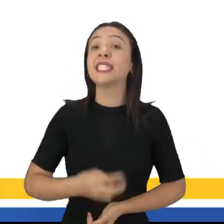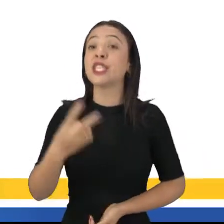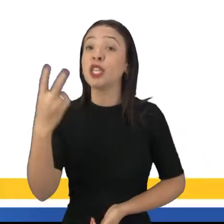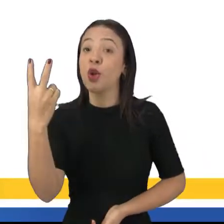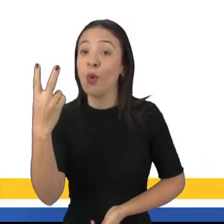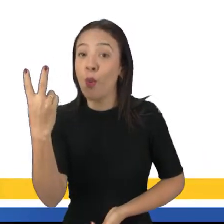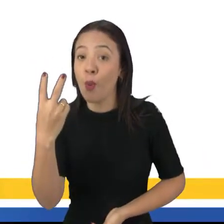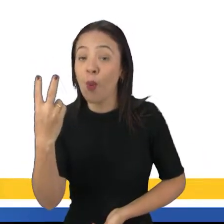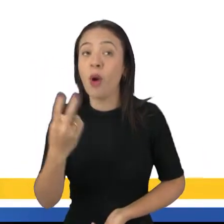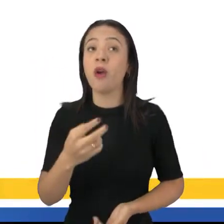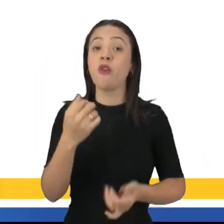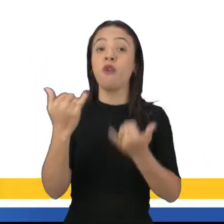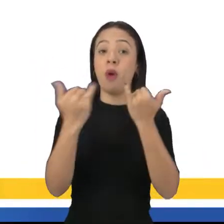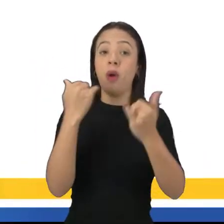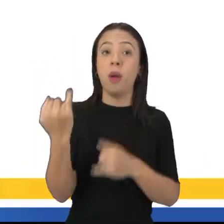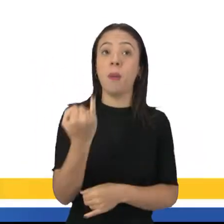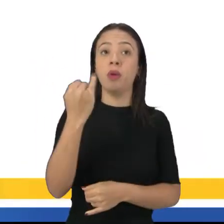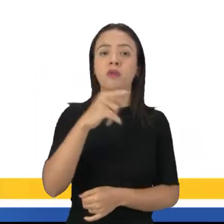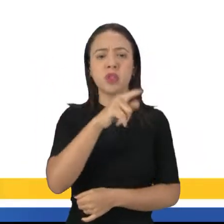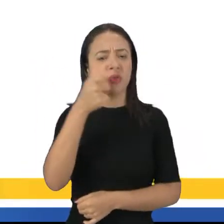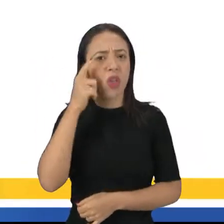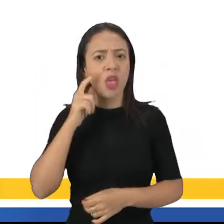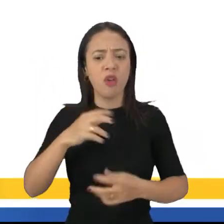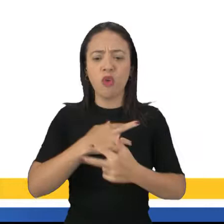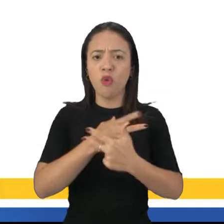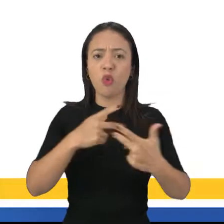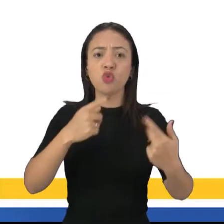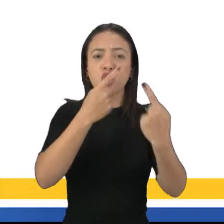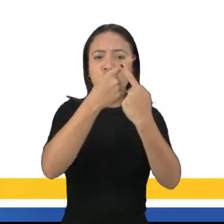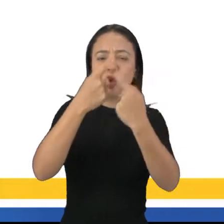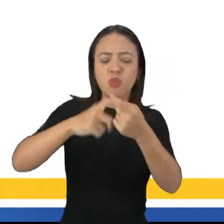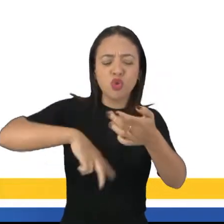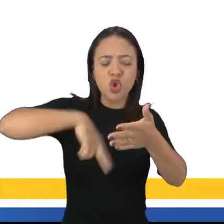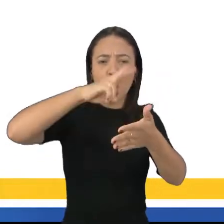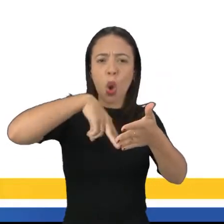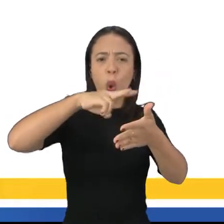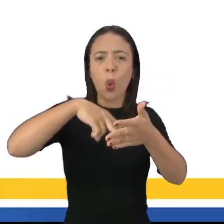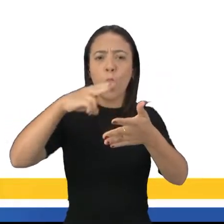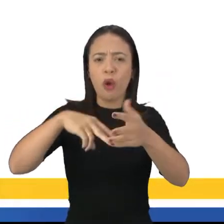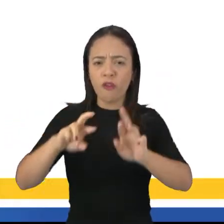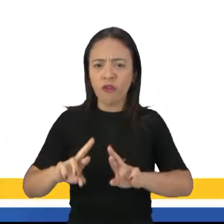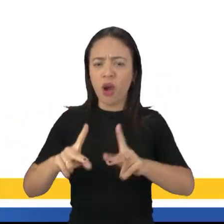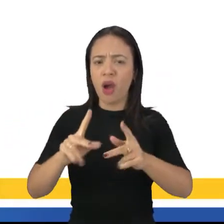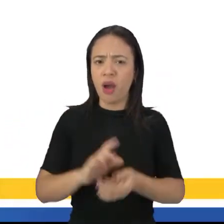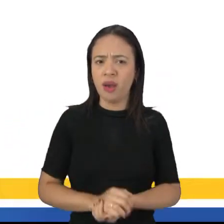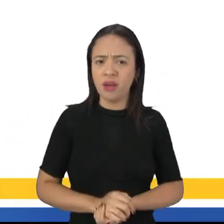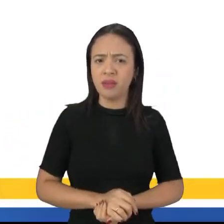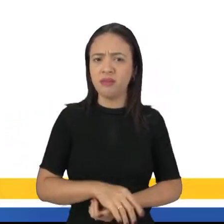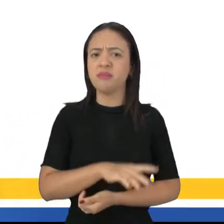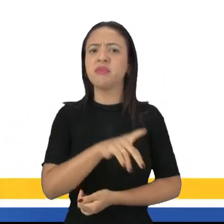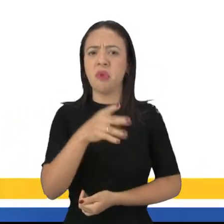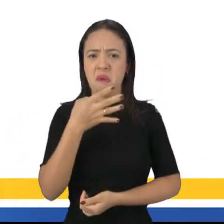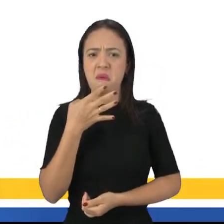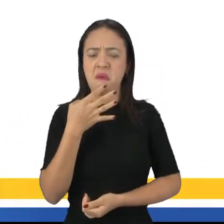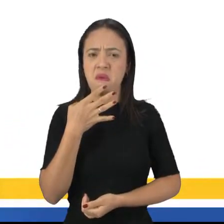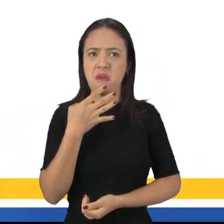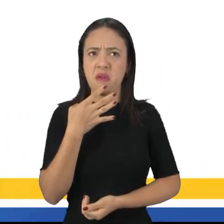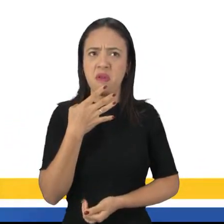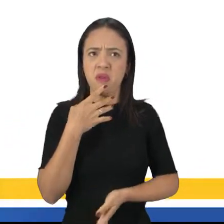você conhece todos os tipos diferentes de leituras de questões? Você se aprofunda